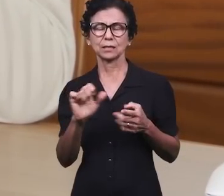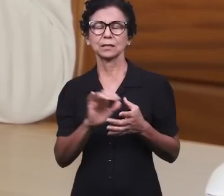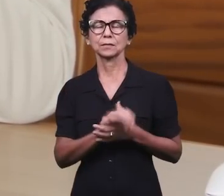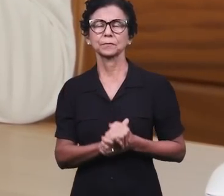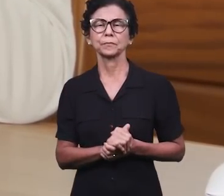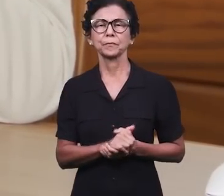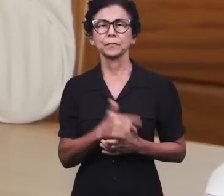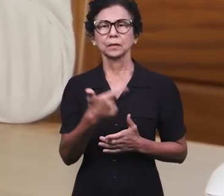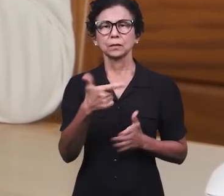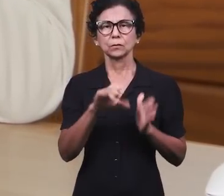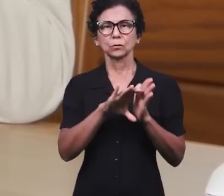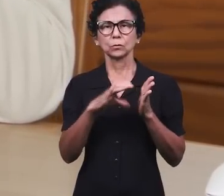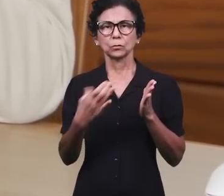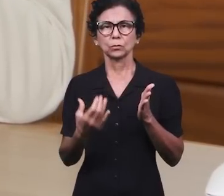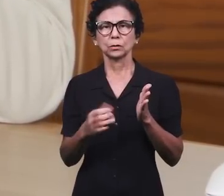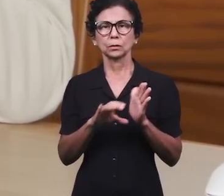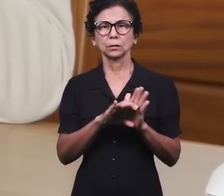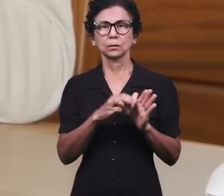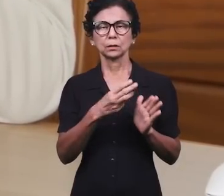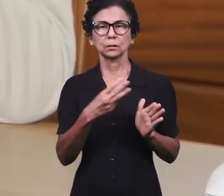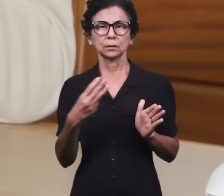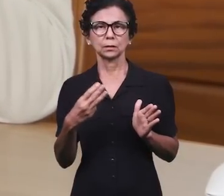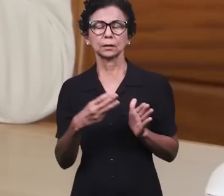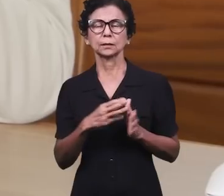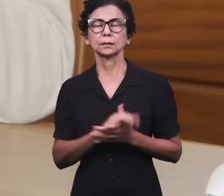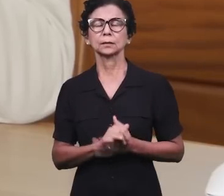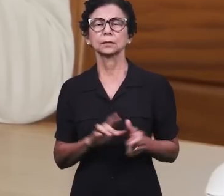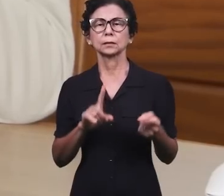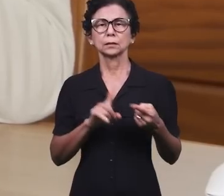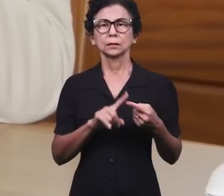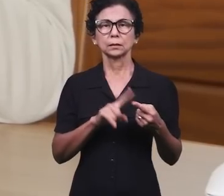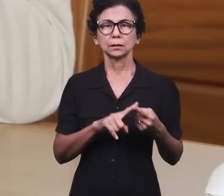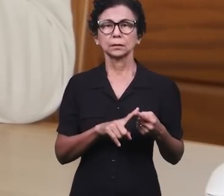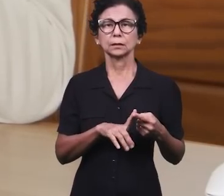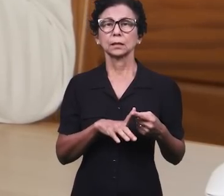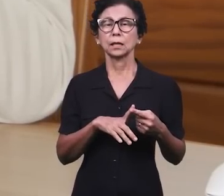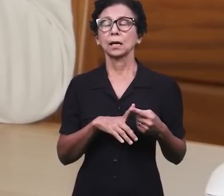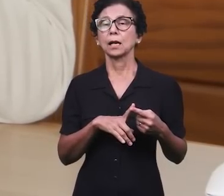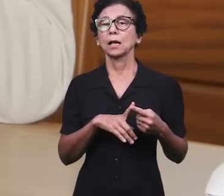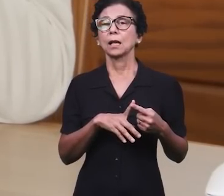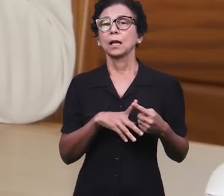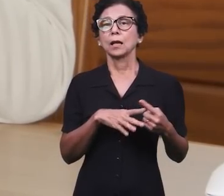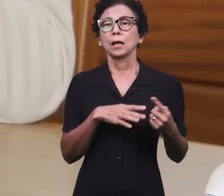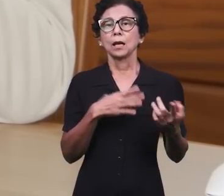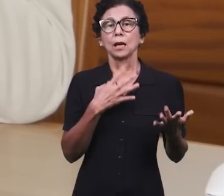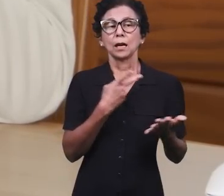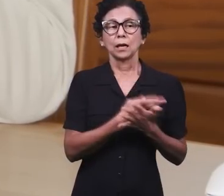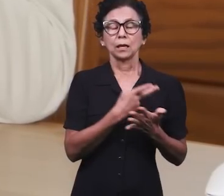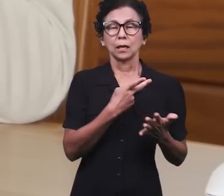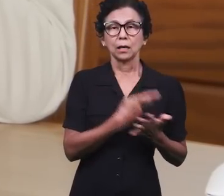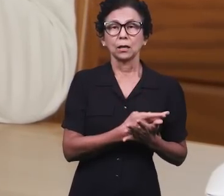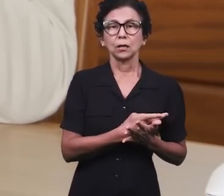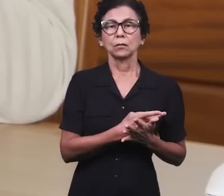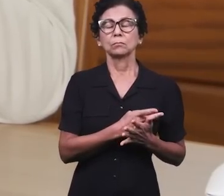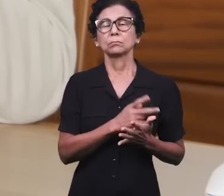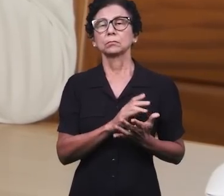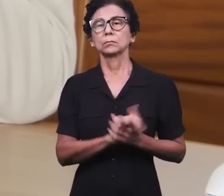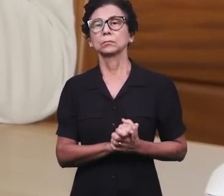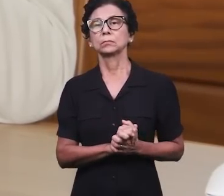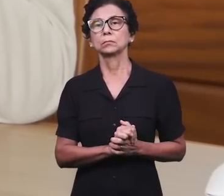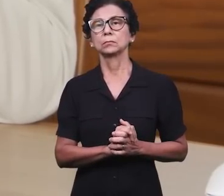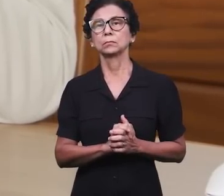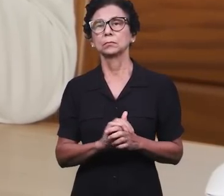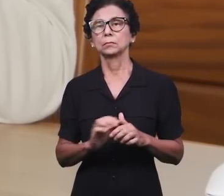do verso 9. 2 Crônicas 33, a partir do verso 9 diz assim: e Manassés tanto fez errar Judá e